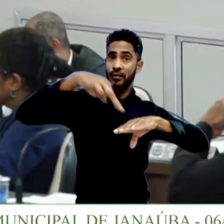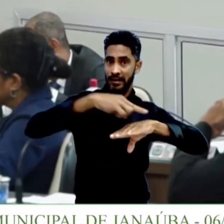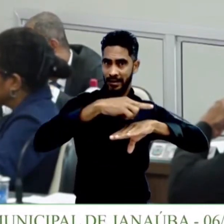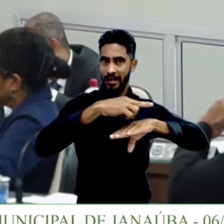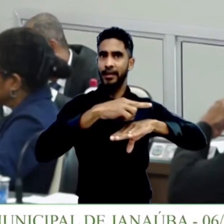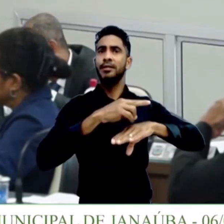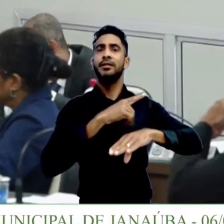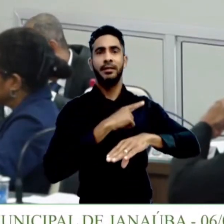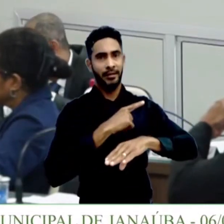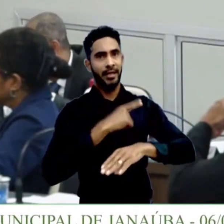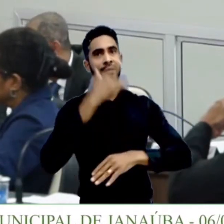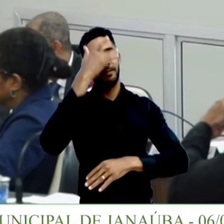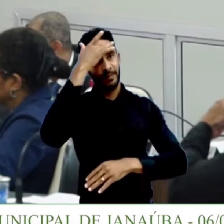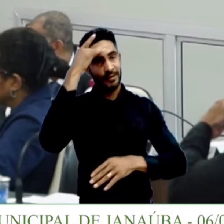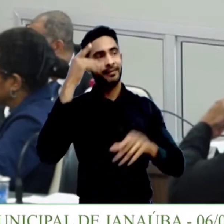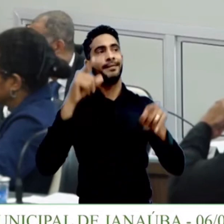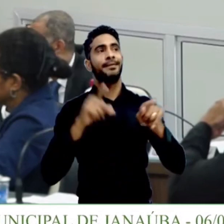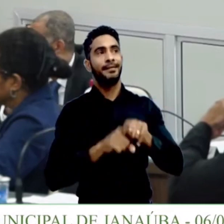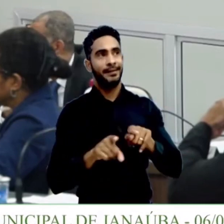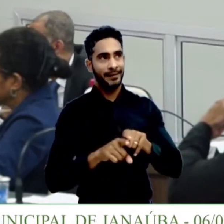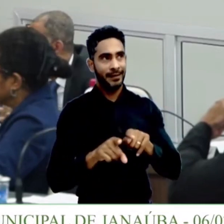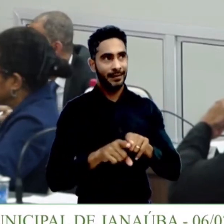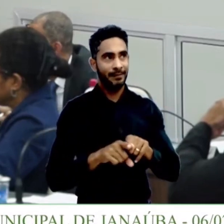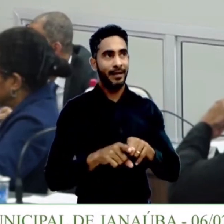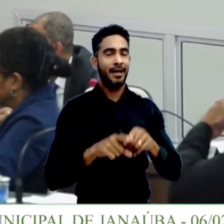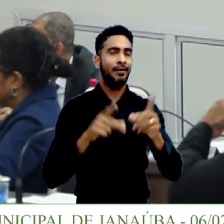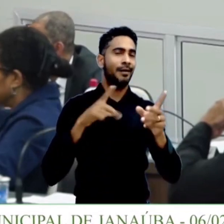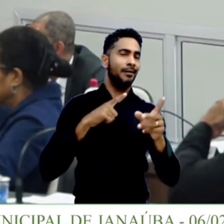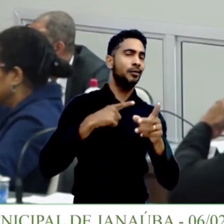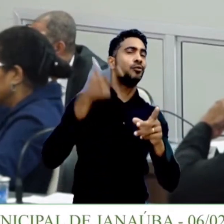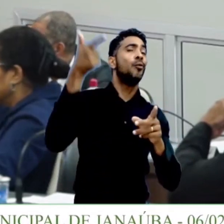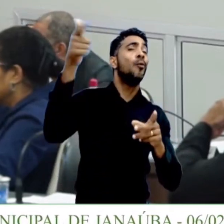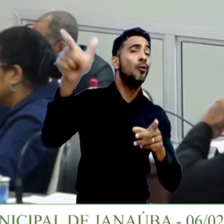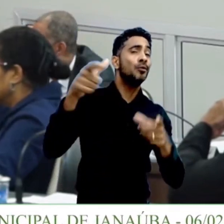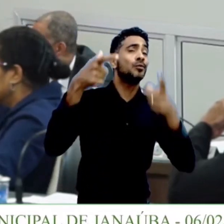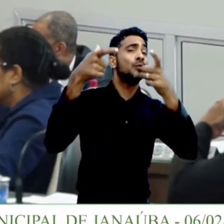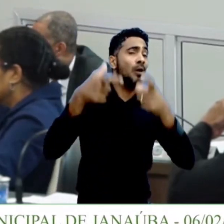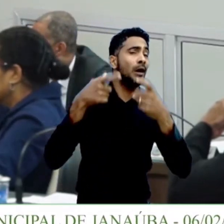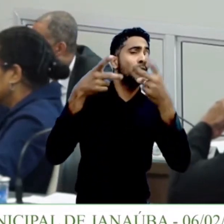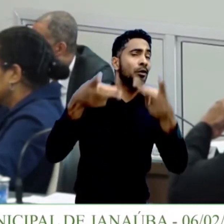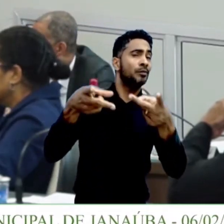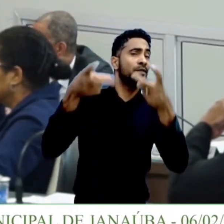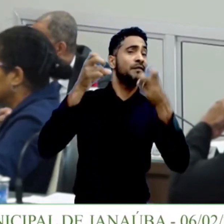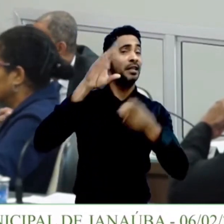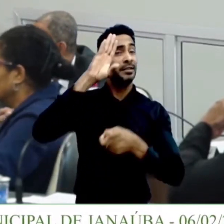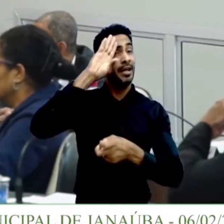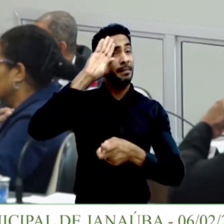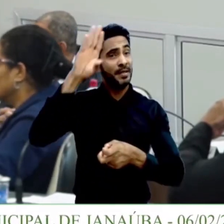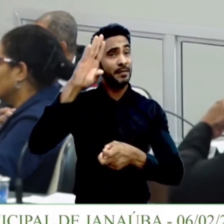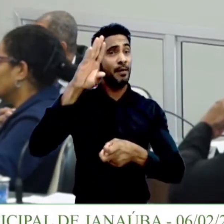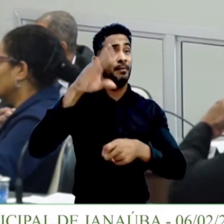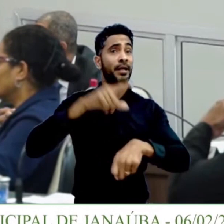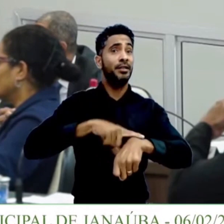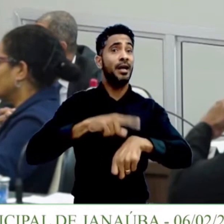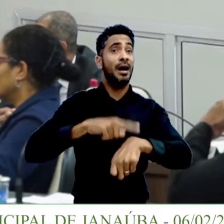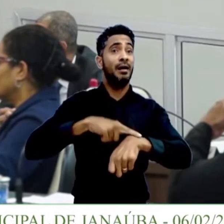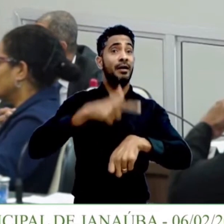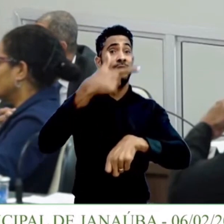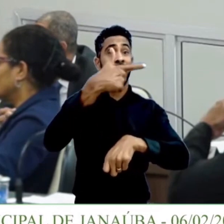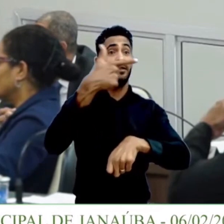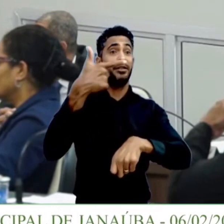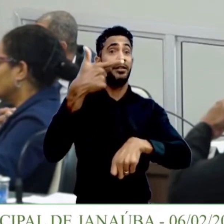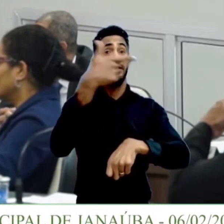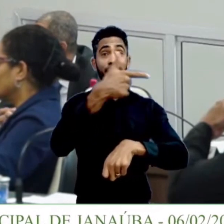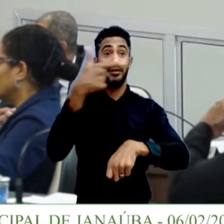ali. E agora, mais recente, que eu tenho observado, principalmente depois das 22 horas, na praça